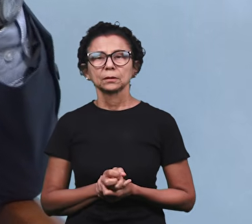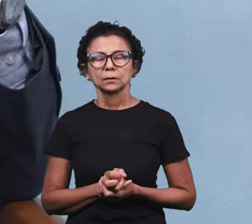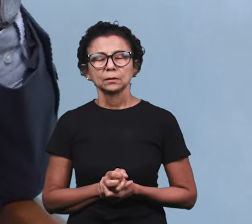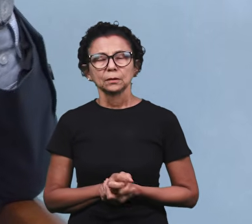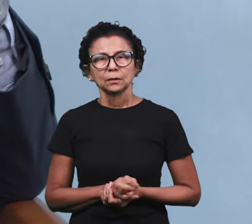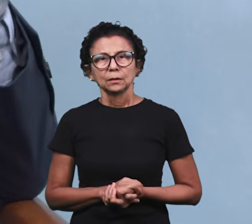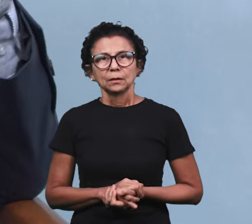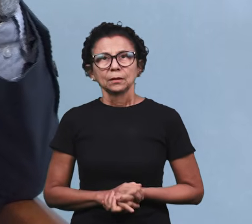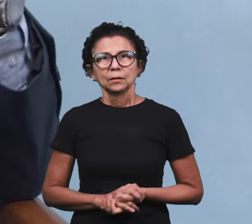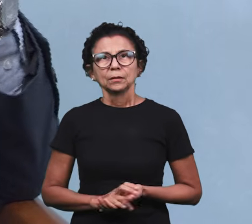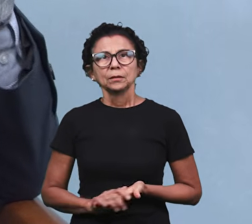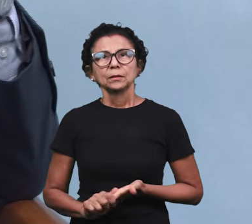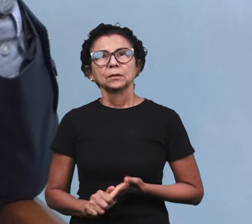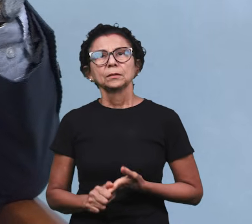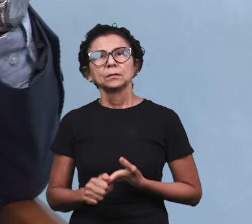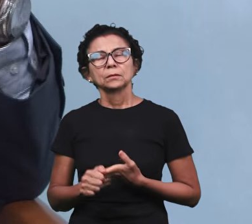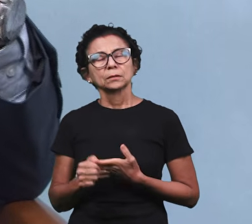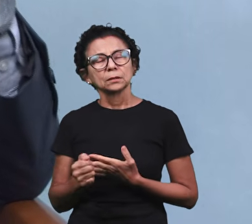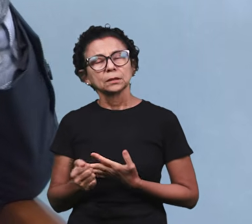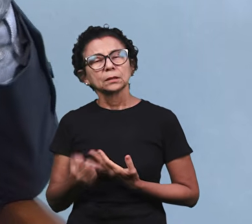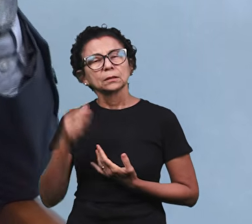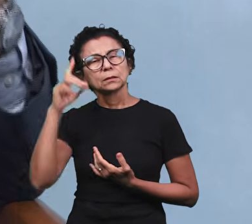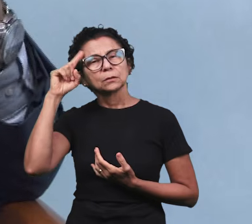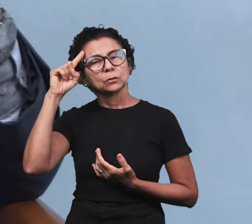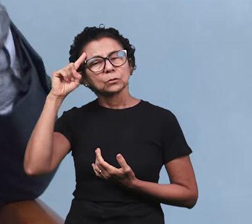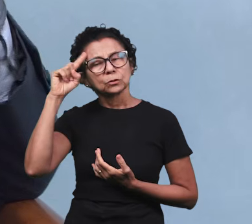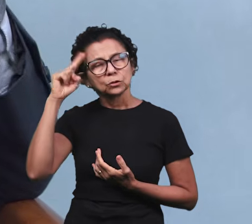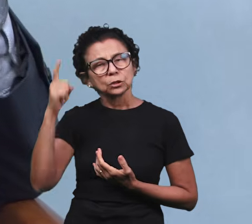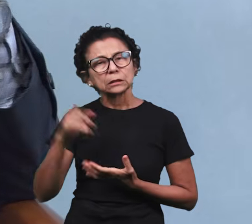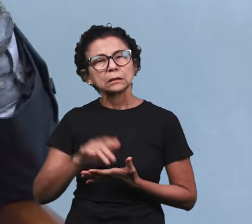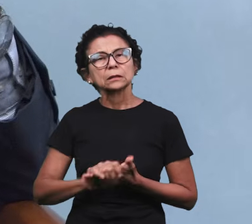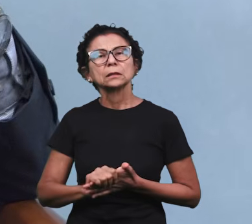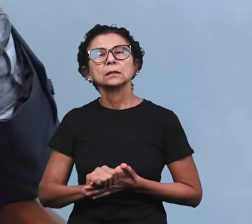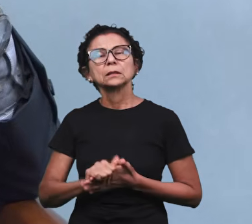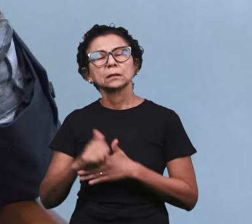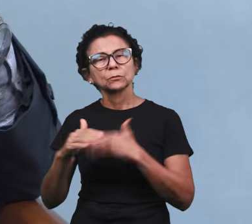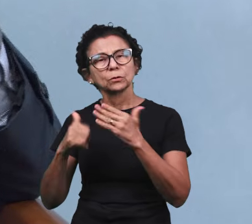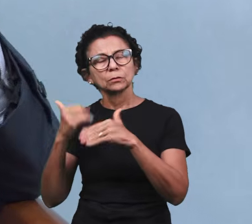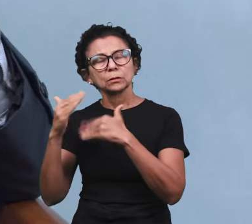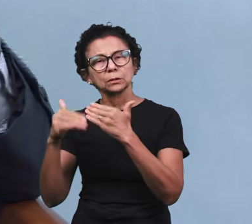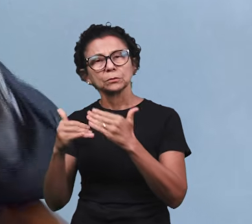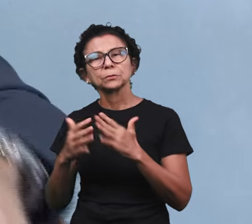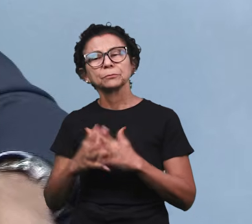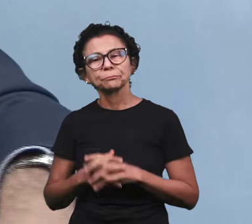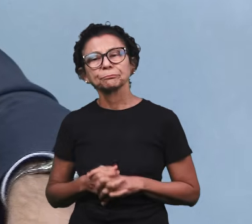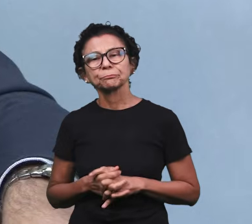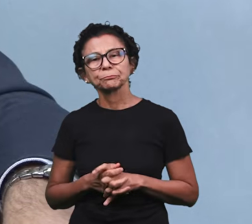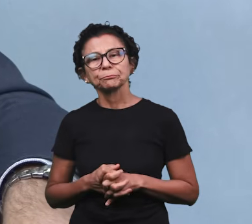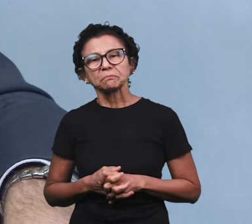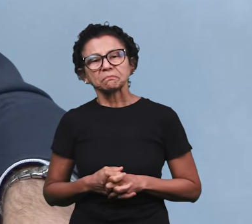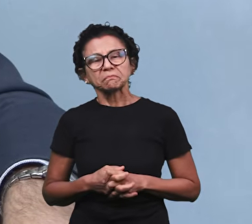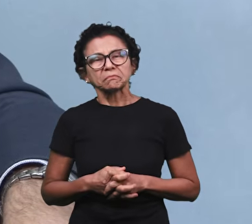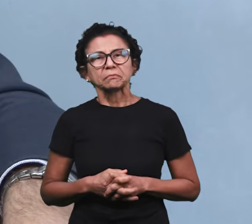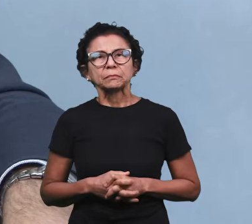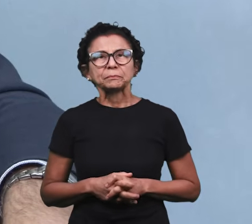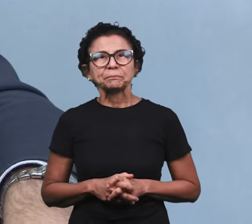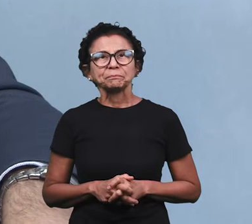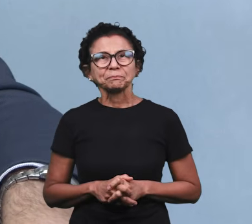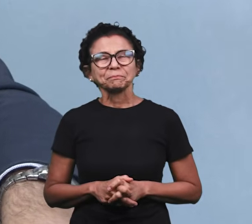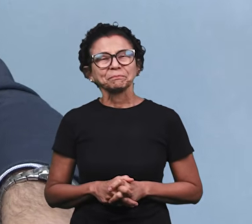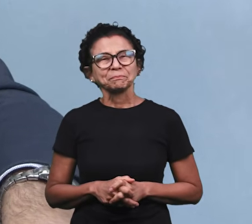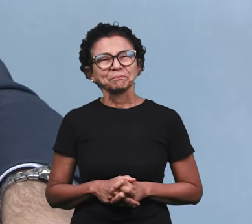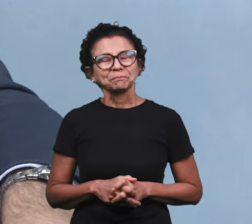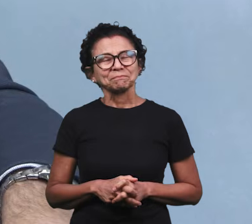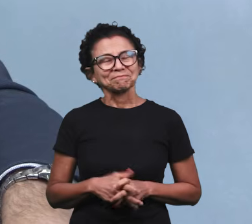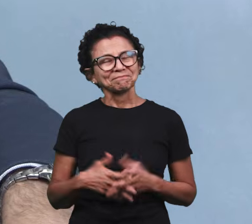é um assunto que vai trazendo melhorias no dia a dia de cada um dos nossos idosos. E eu acho que fica aí